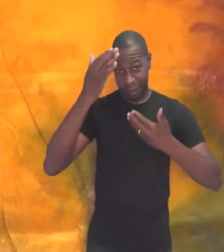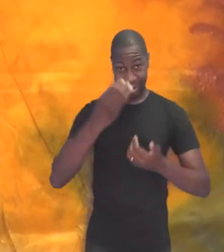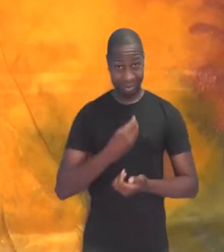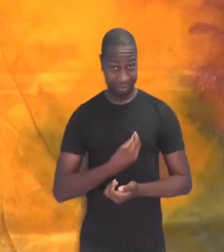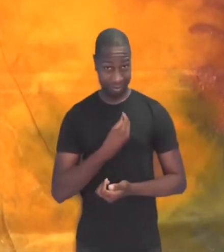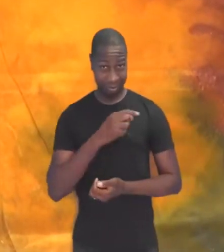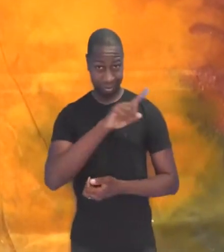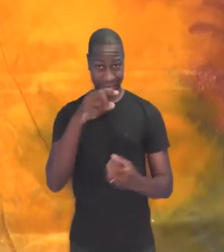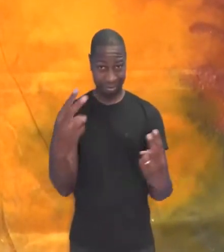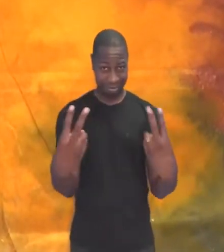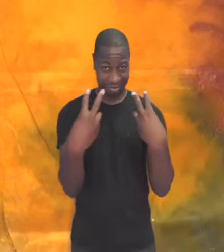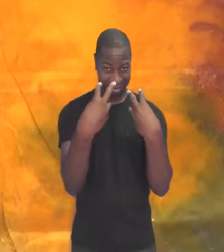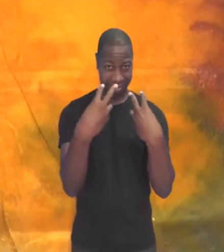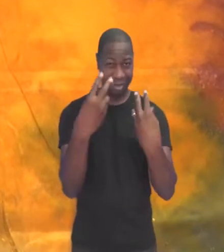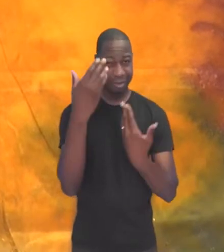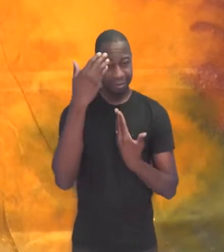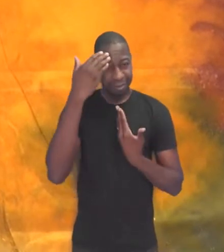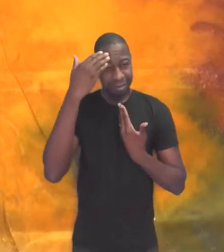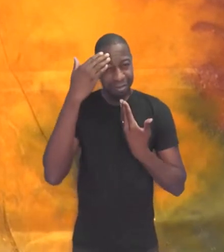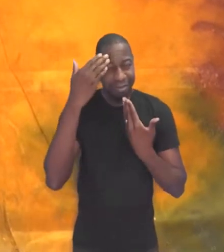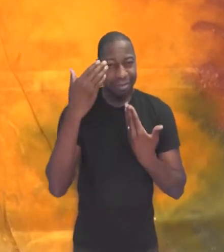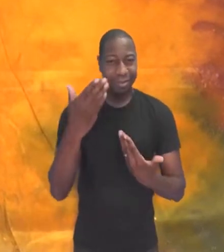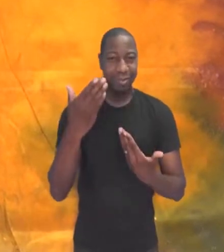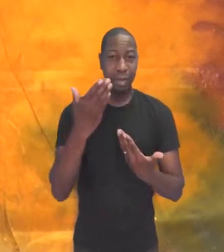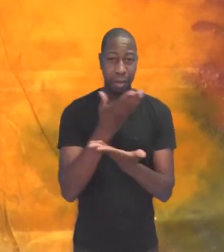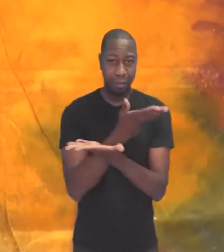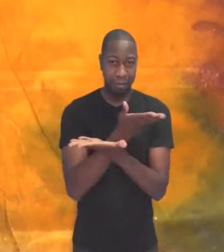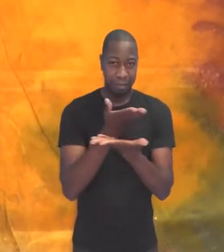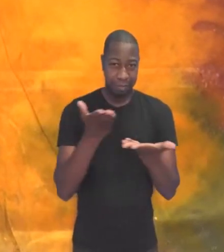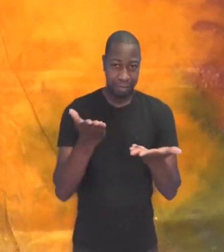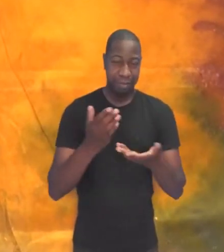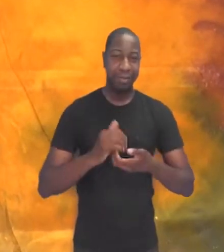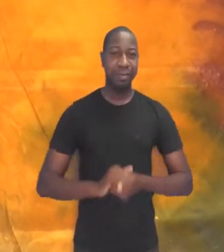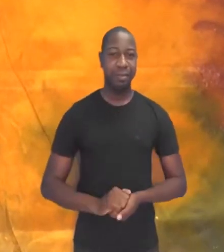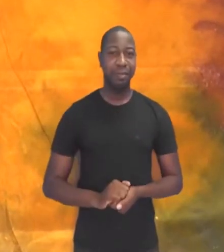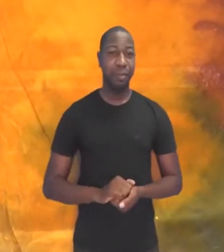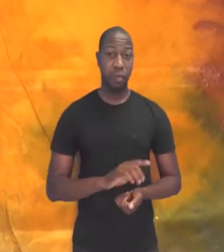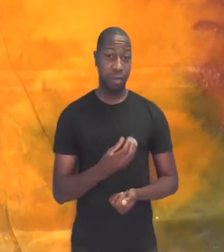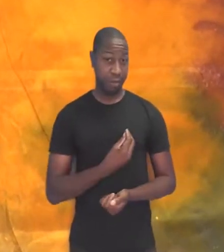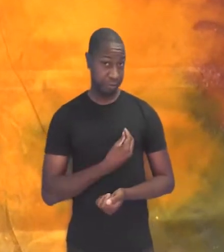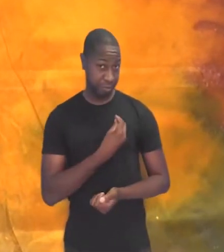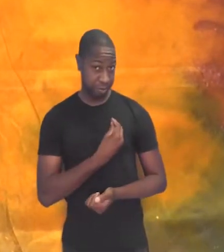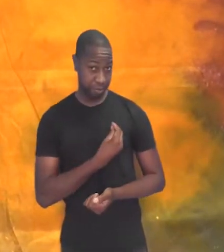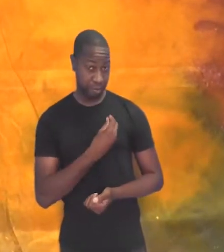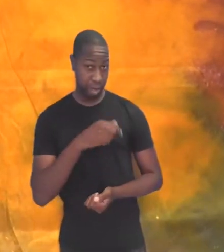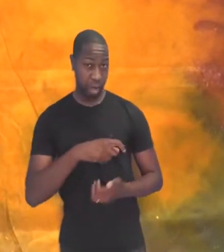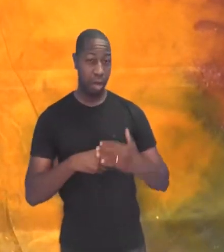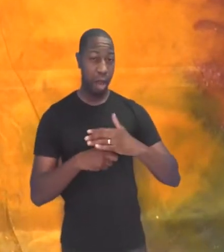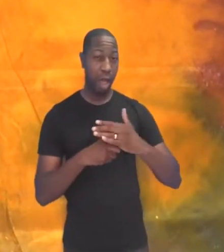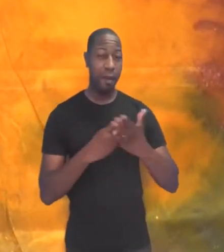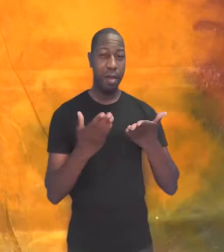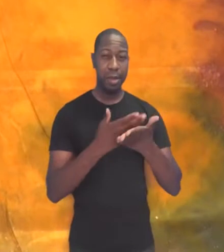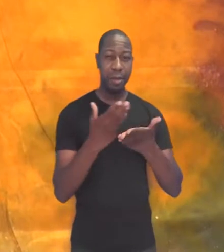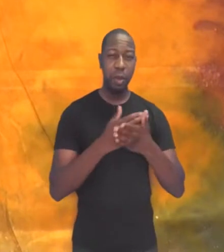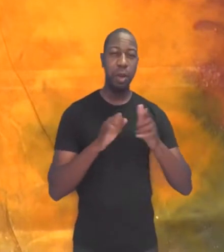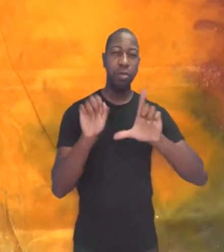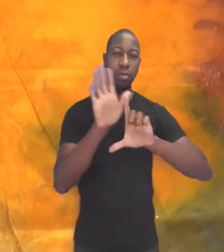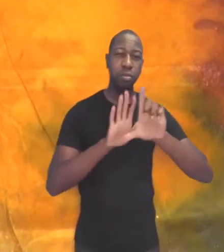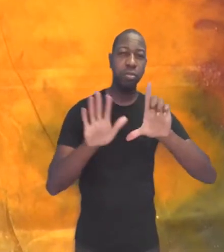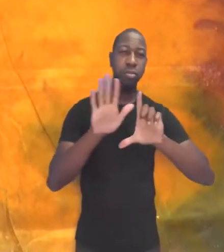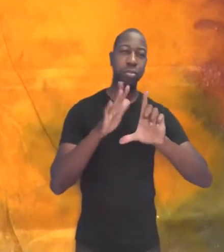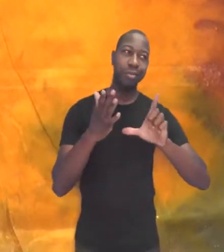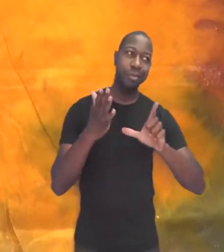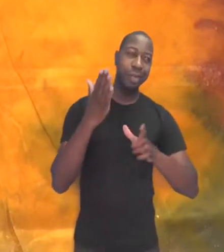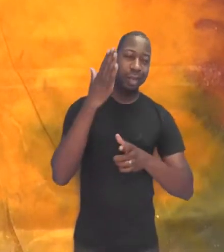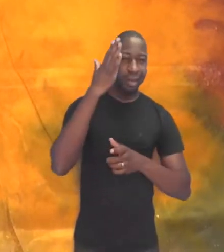está nos assistindo. Eu gostaria de agradecer a todo mundo que está participando da FLIR, da Feira do Livro de Resende Virtual. Apesar